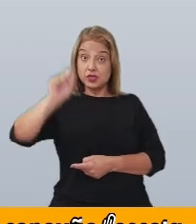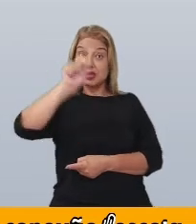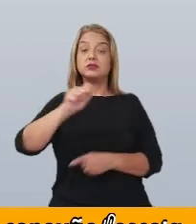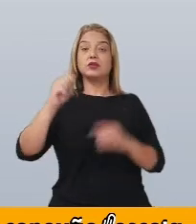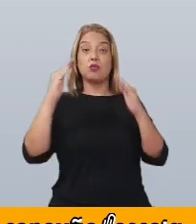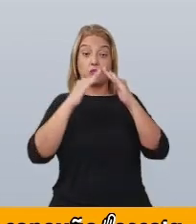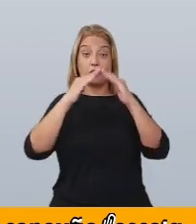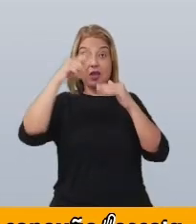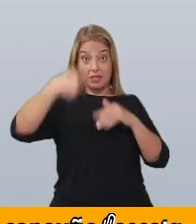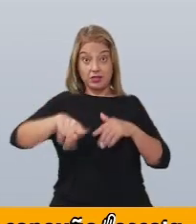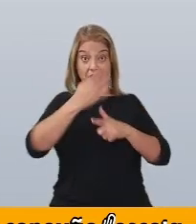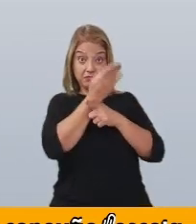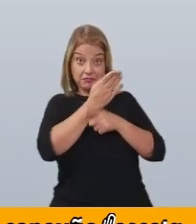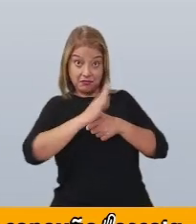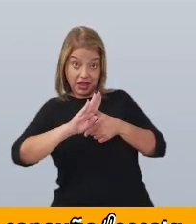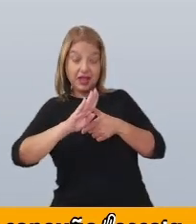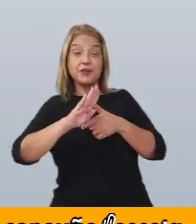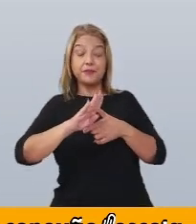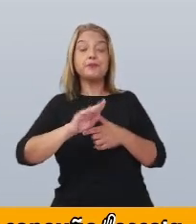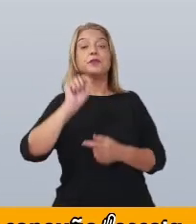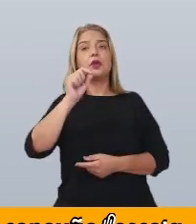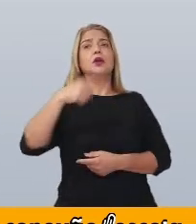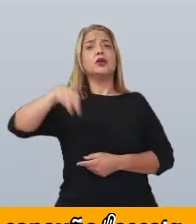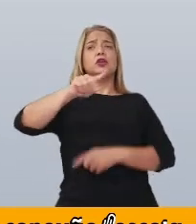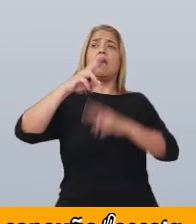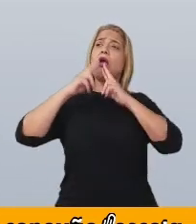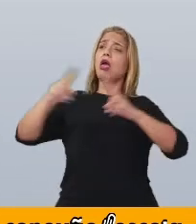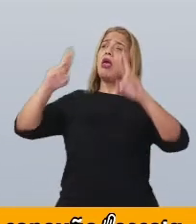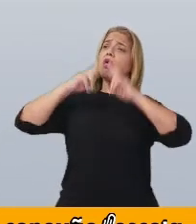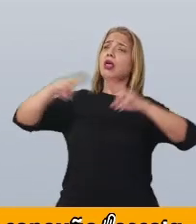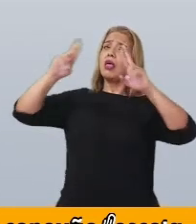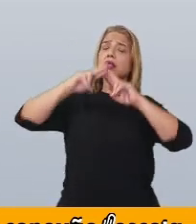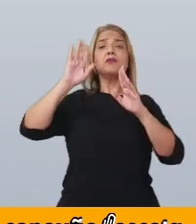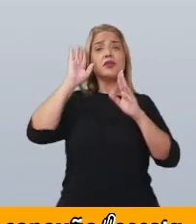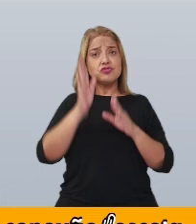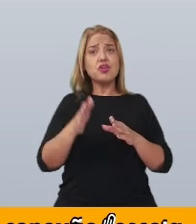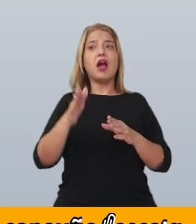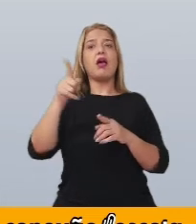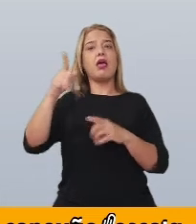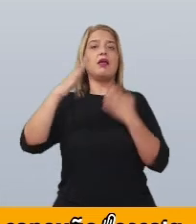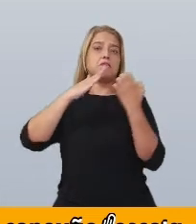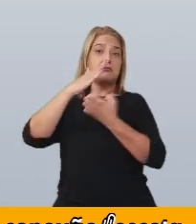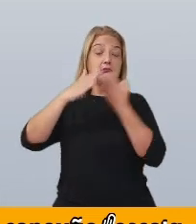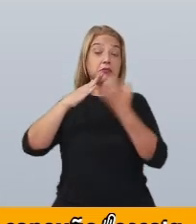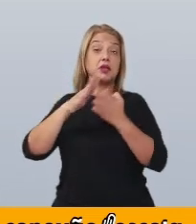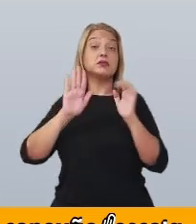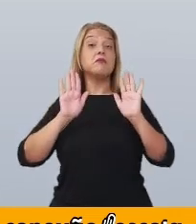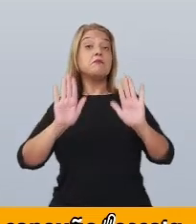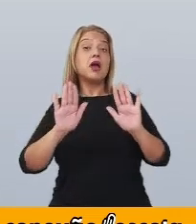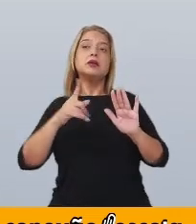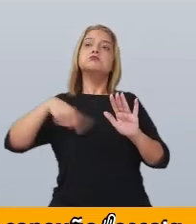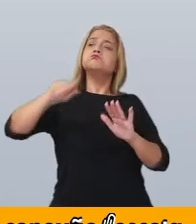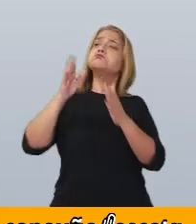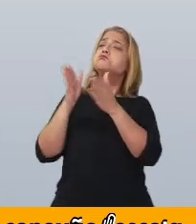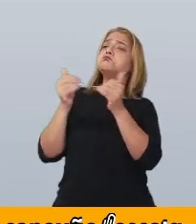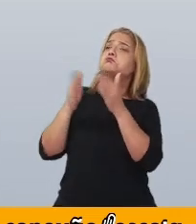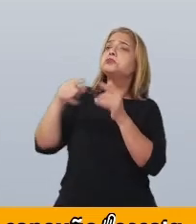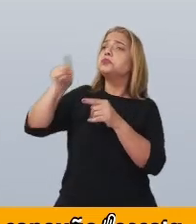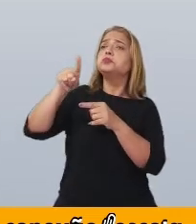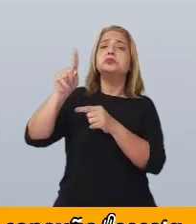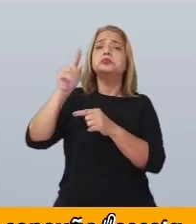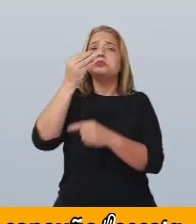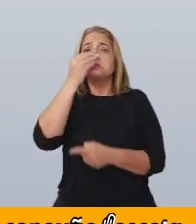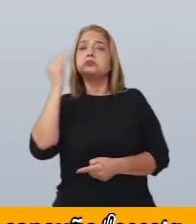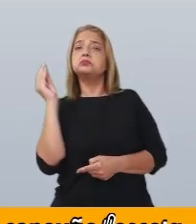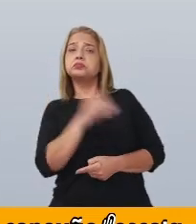já fez várias reclamações na perspectiva empresa, mas os nossos pedidos não foram atendidos.